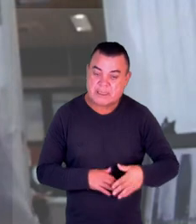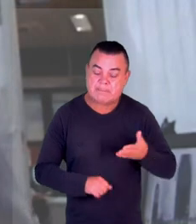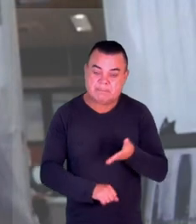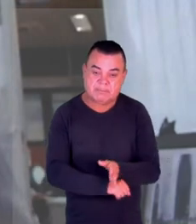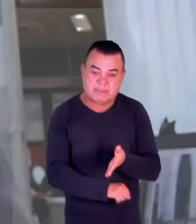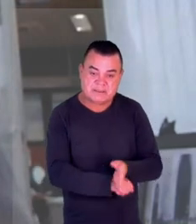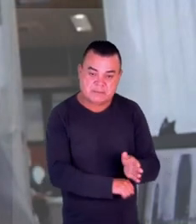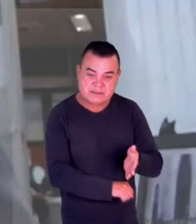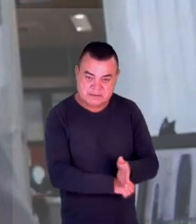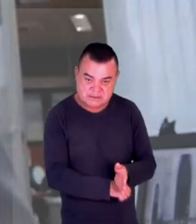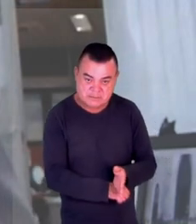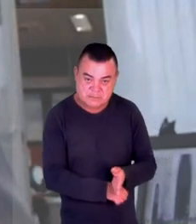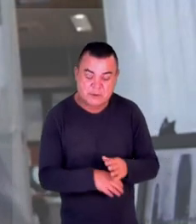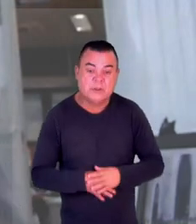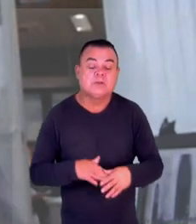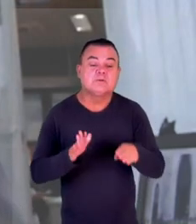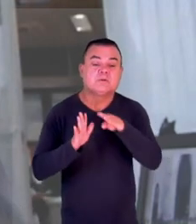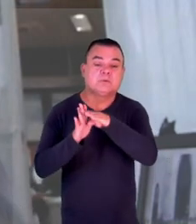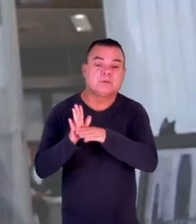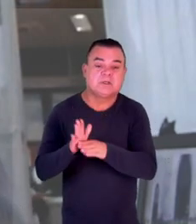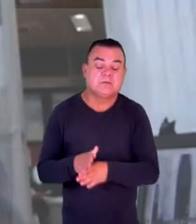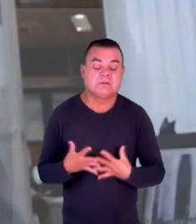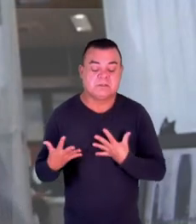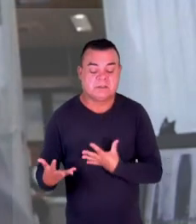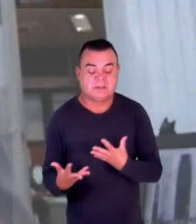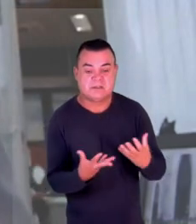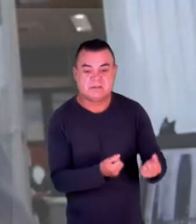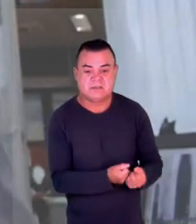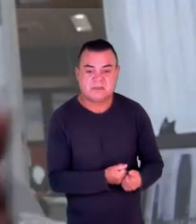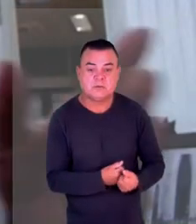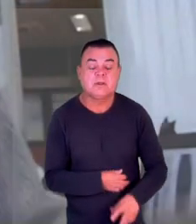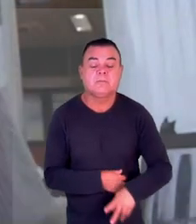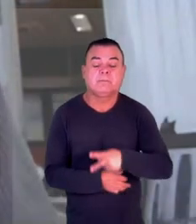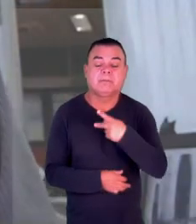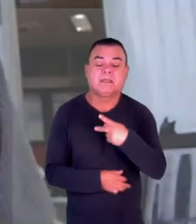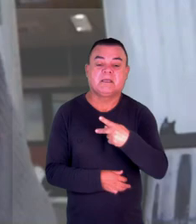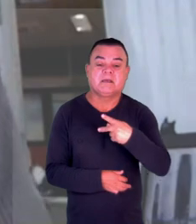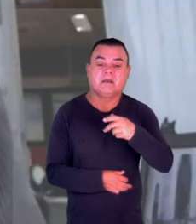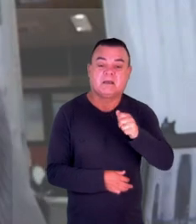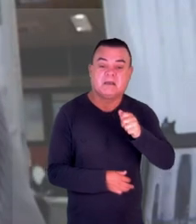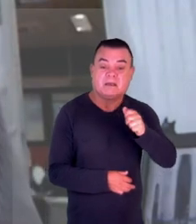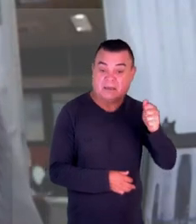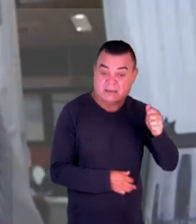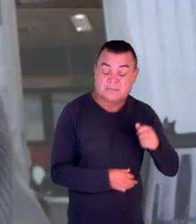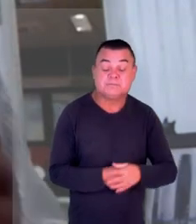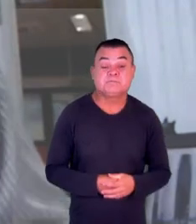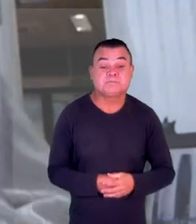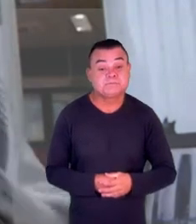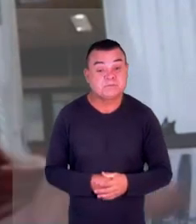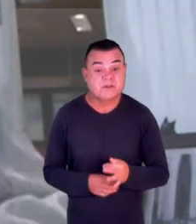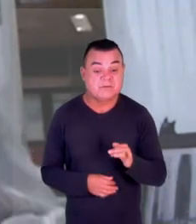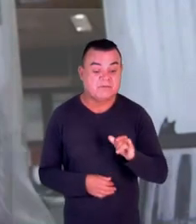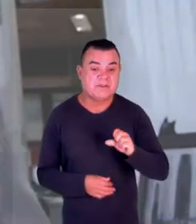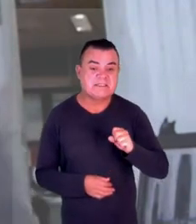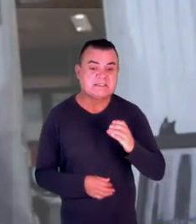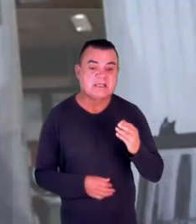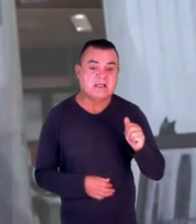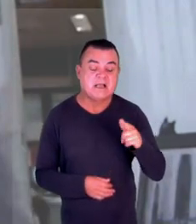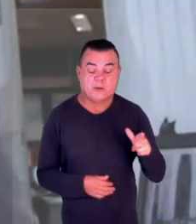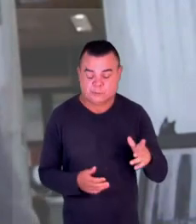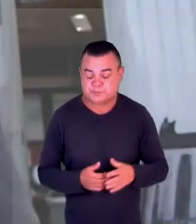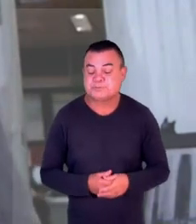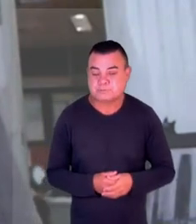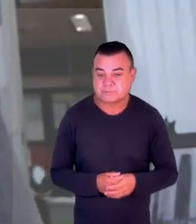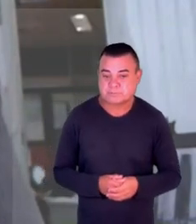do do do programa de de quisição de alimento do paa estar né Eu acho que a gente tem que usar também